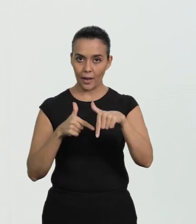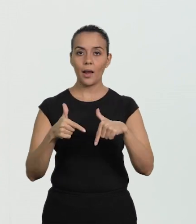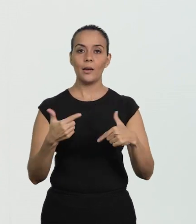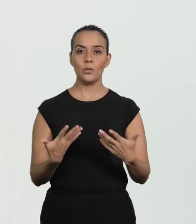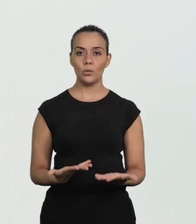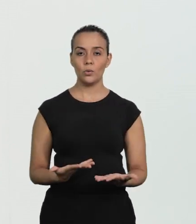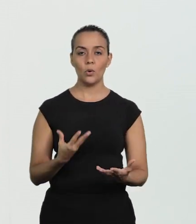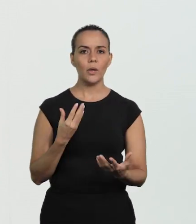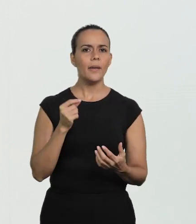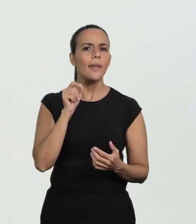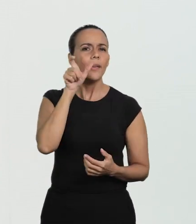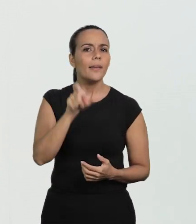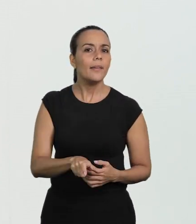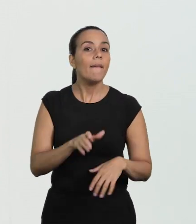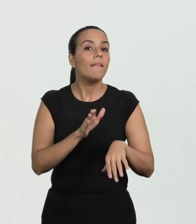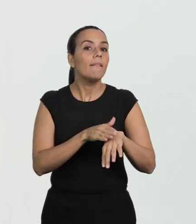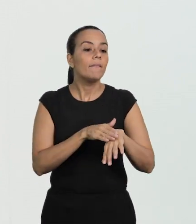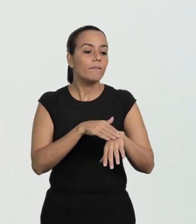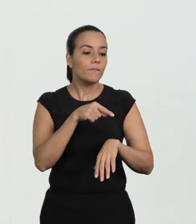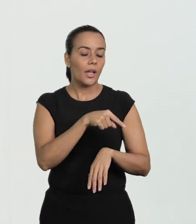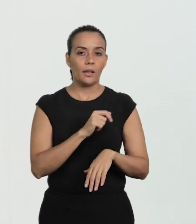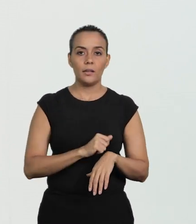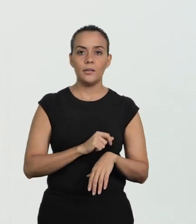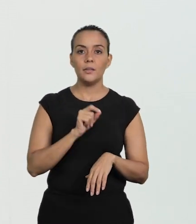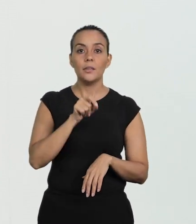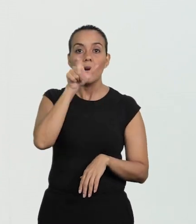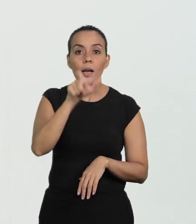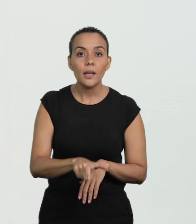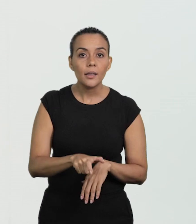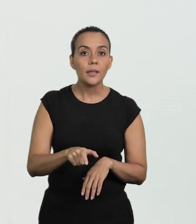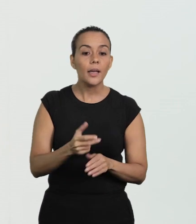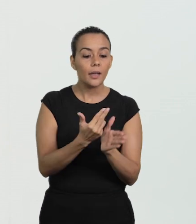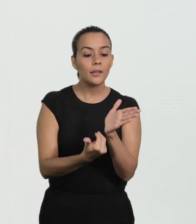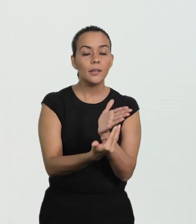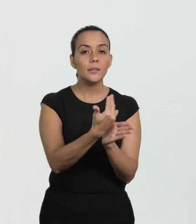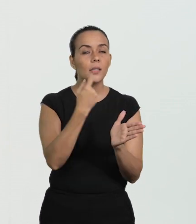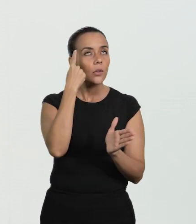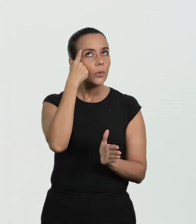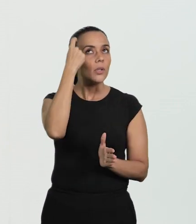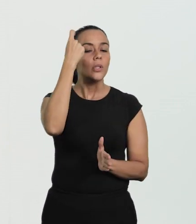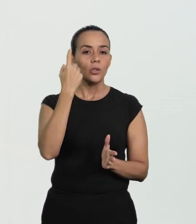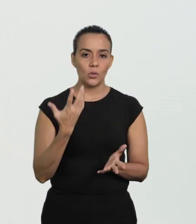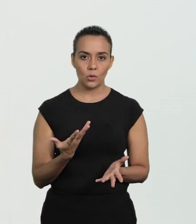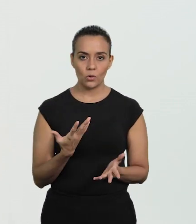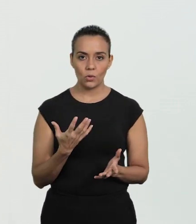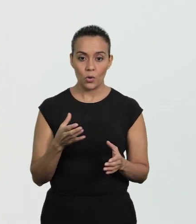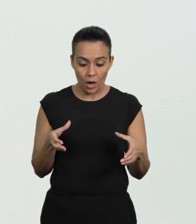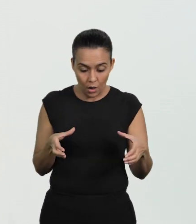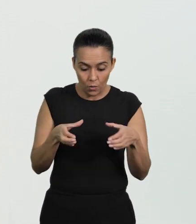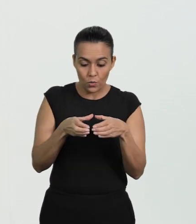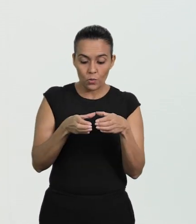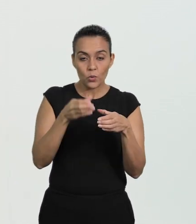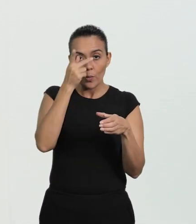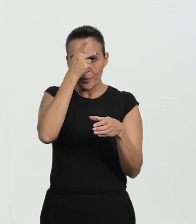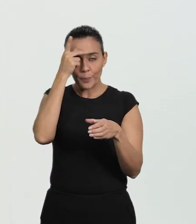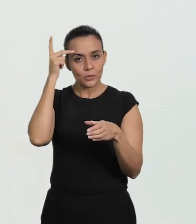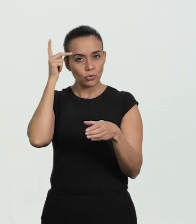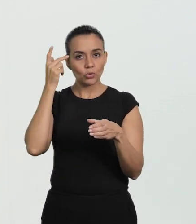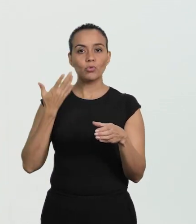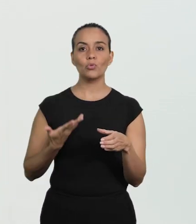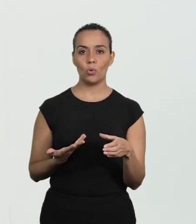mentes criativas daquela peça que está sendo comercializada são mentes diversas, não só pautadas, né, num homem